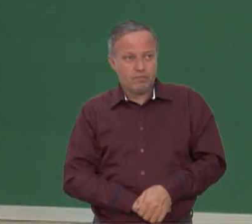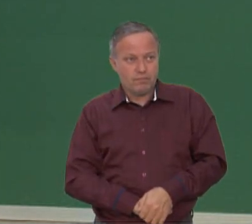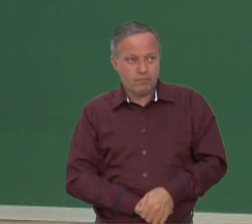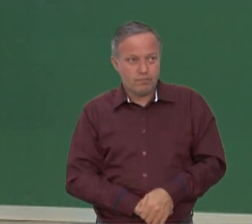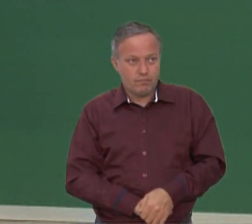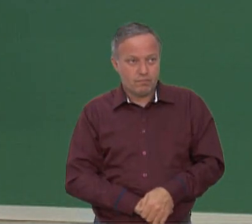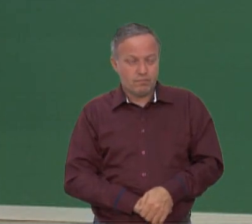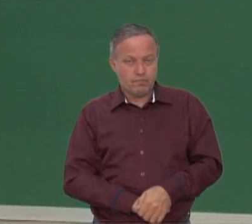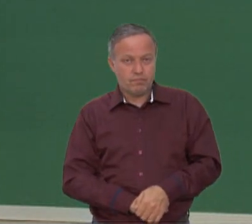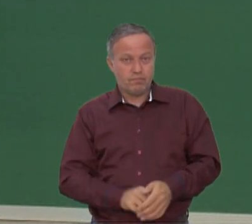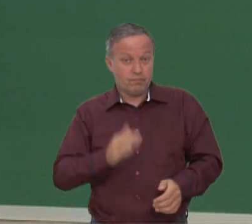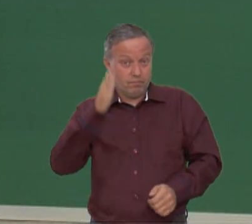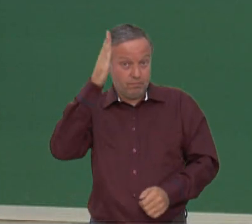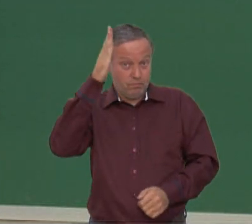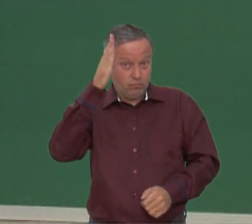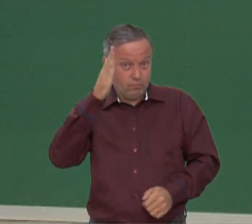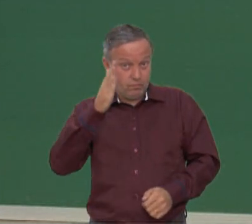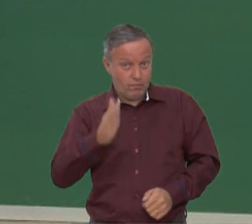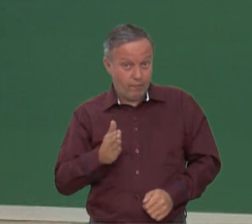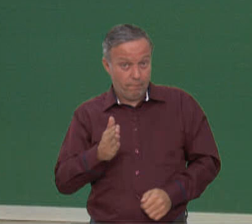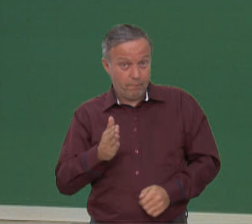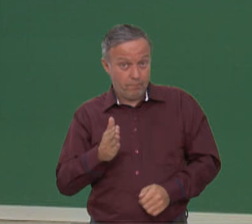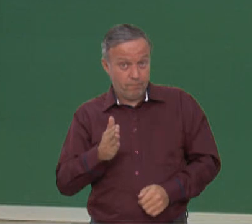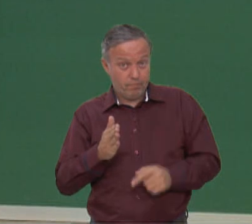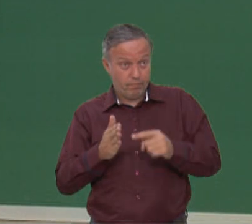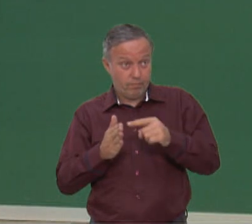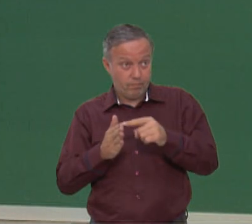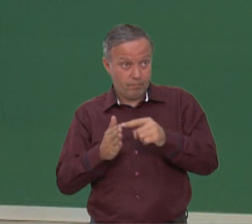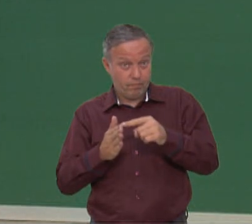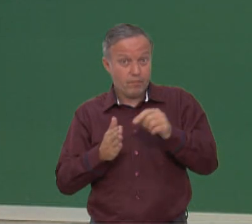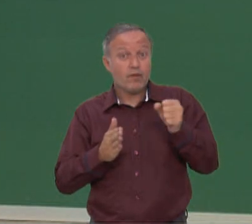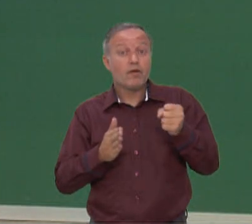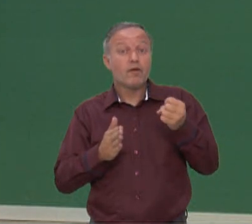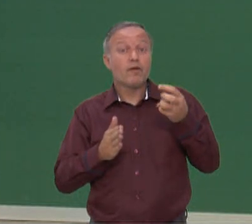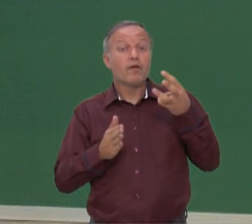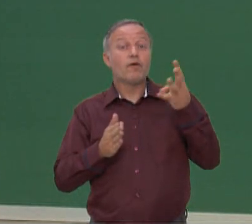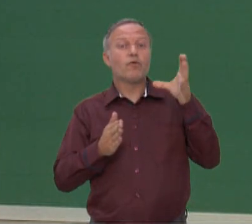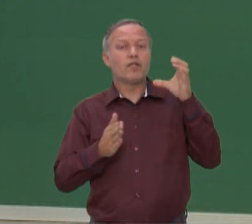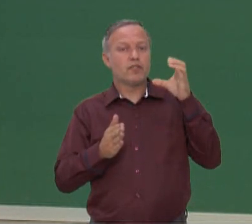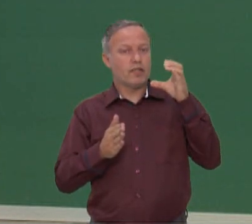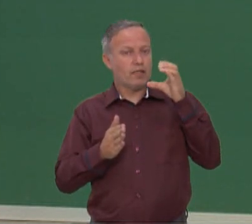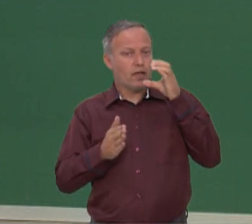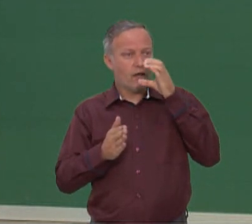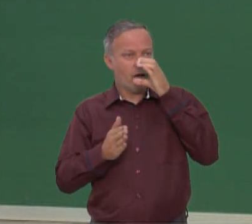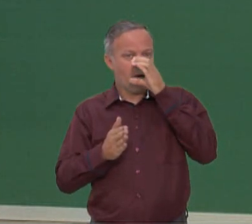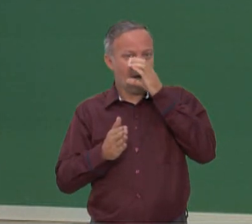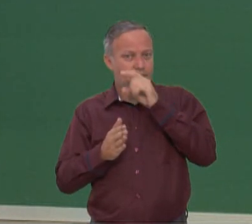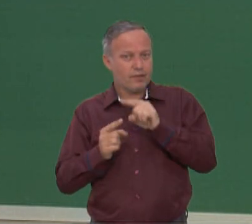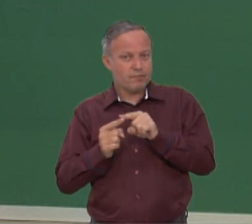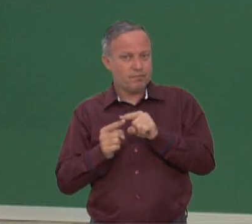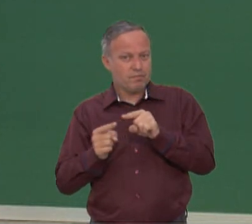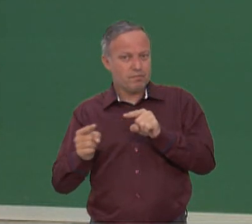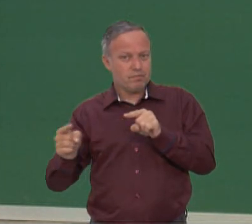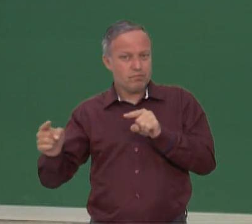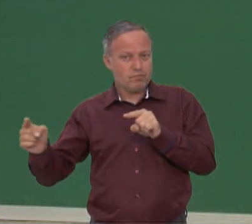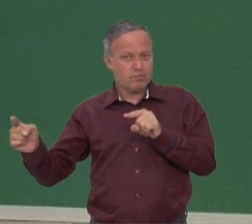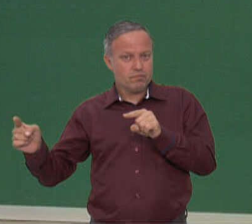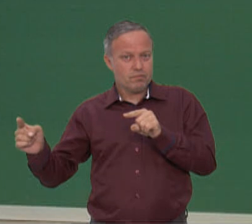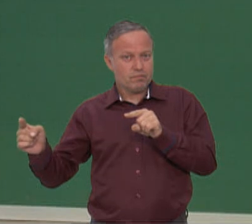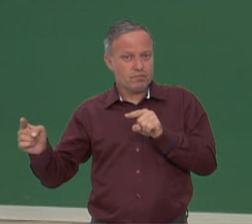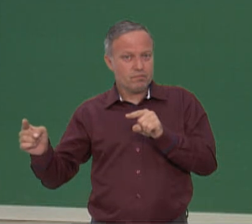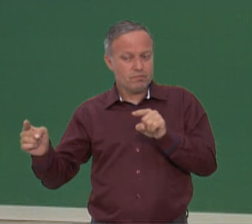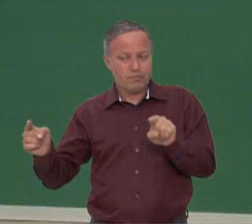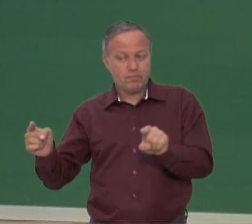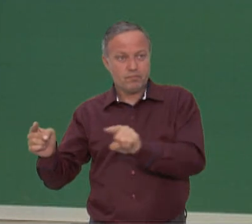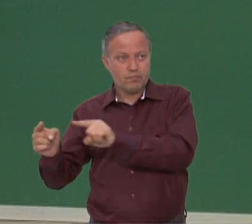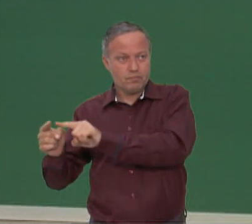Na vertical, estaremos trabalhando com o eixo da quantidade de calor. Na horizontal, estaremos